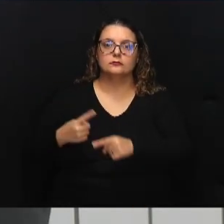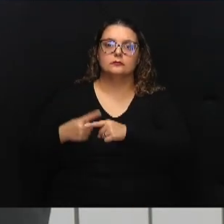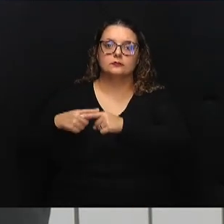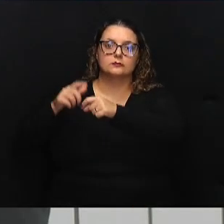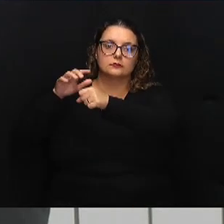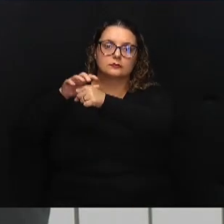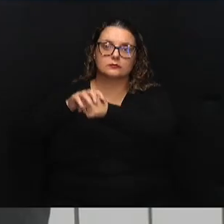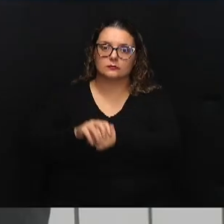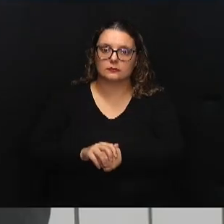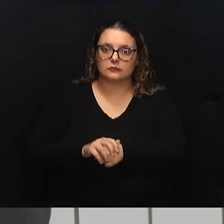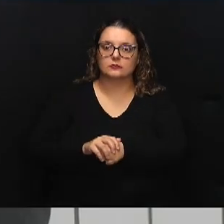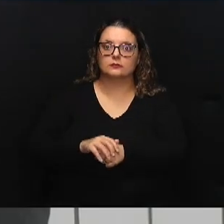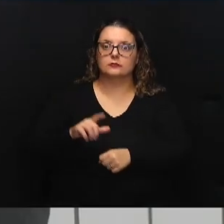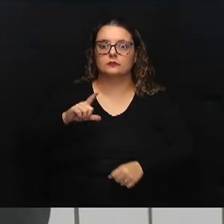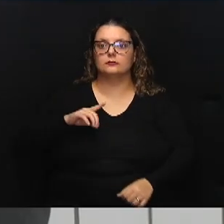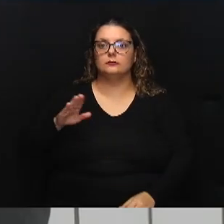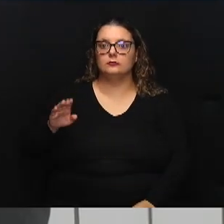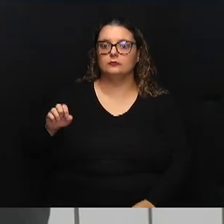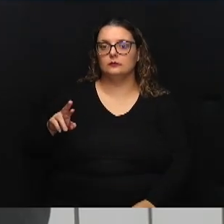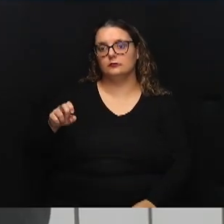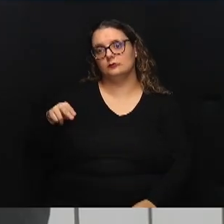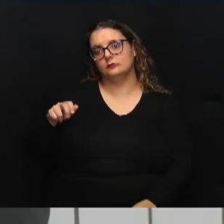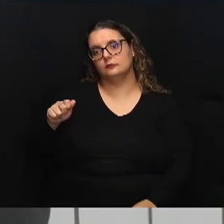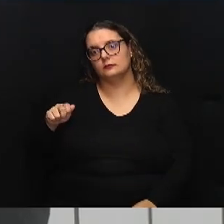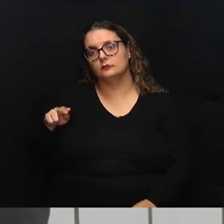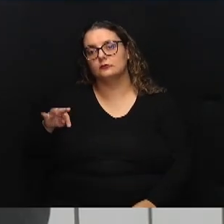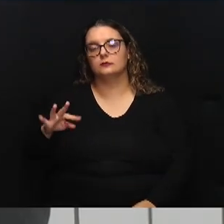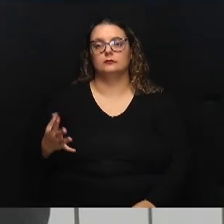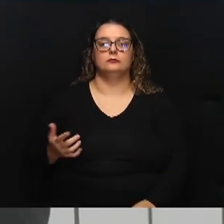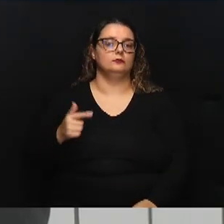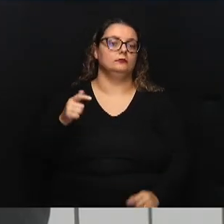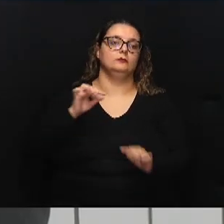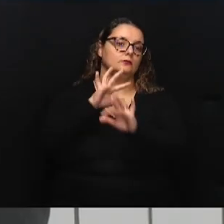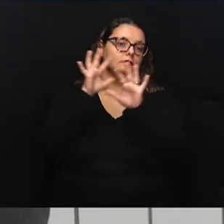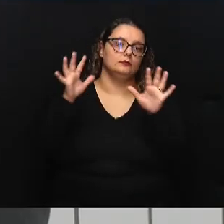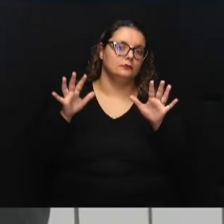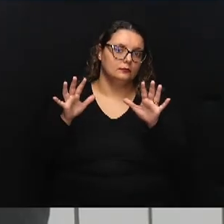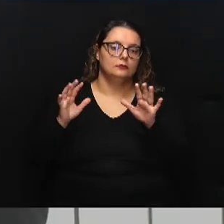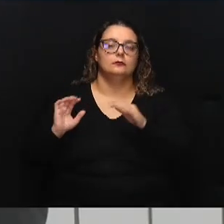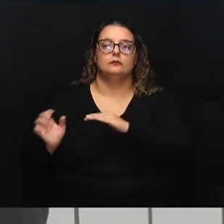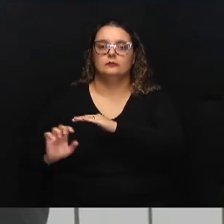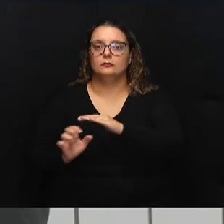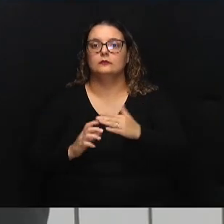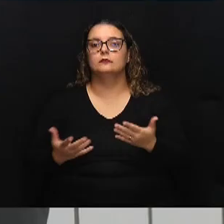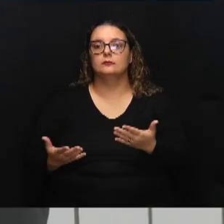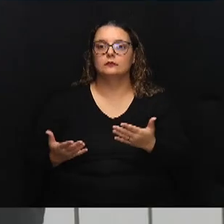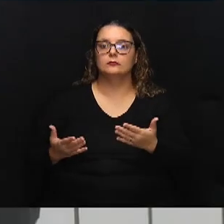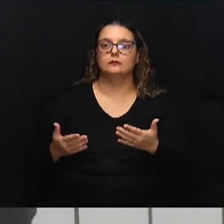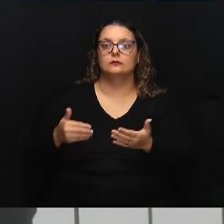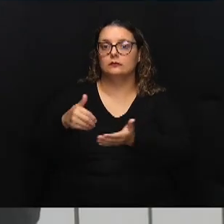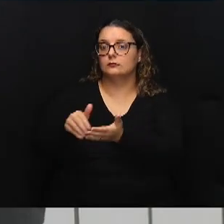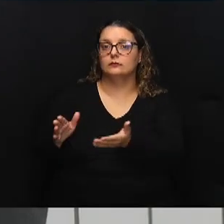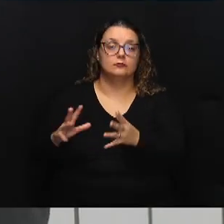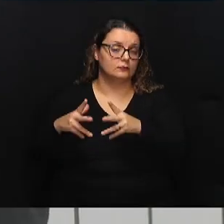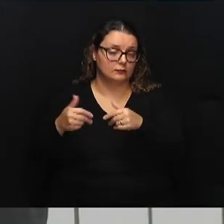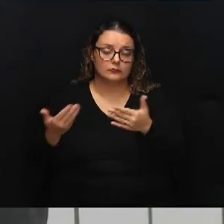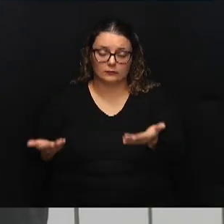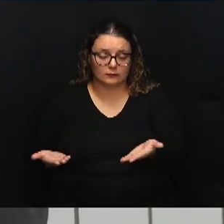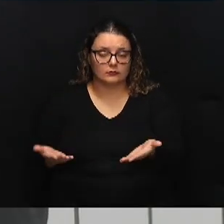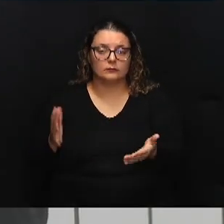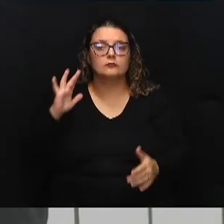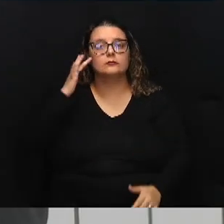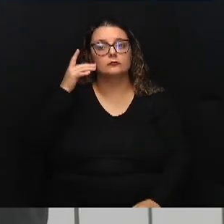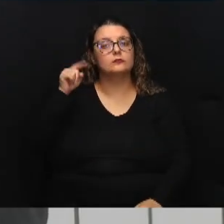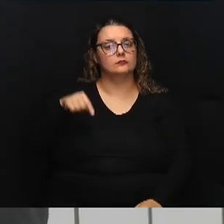pressionada, está com burnout, não houve clareza por parte da empresa para mandar a pessoa embora. Tudo isso eu acho